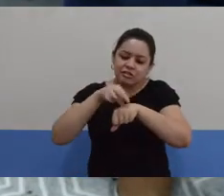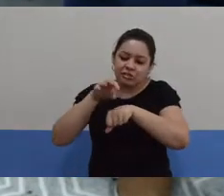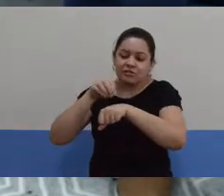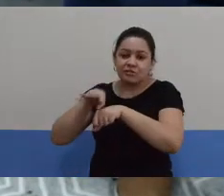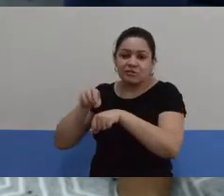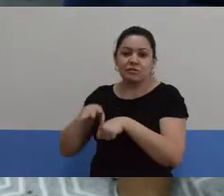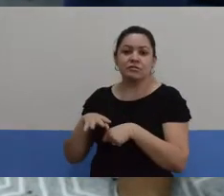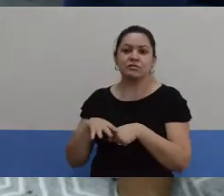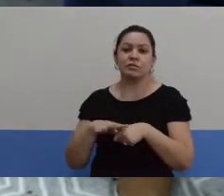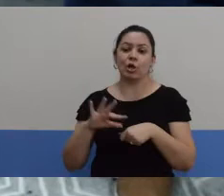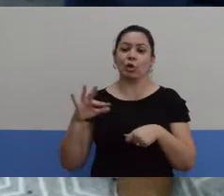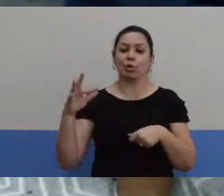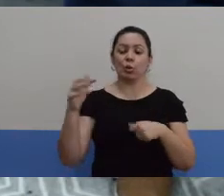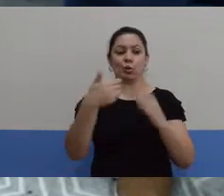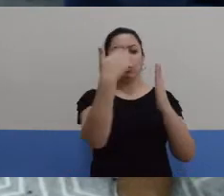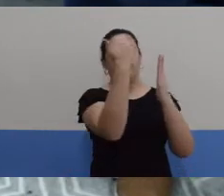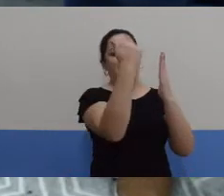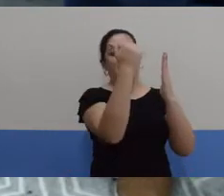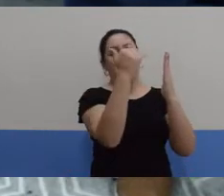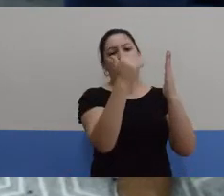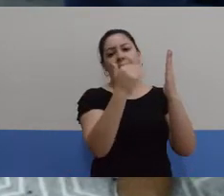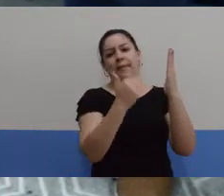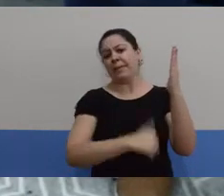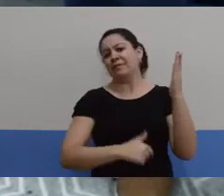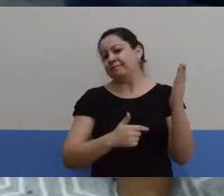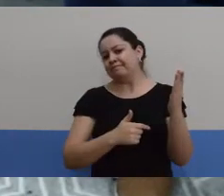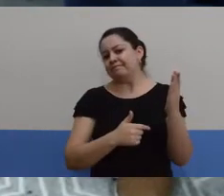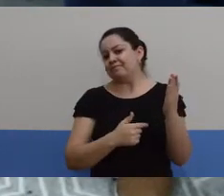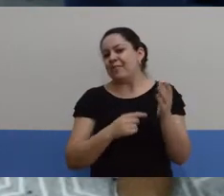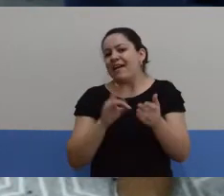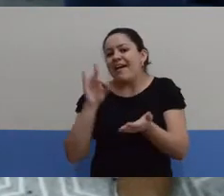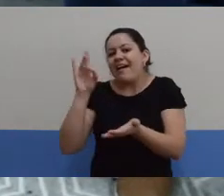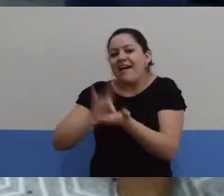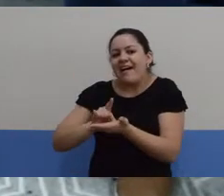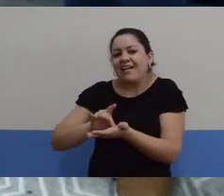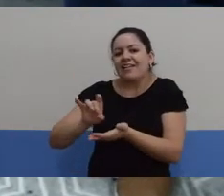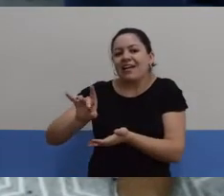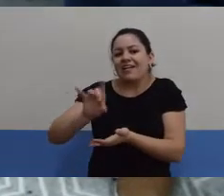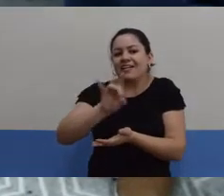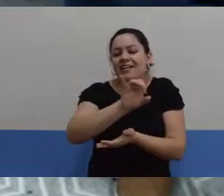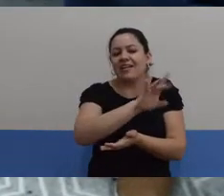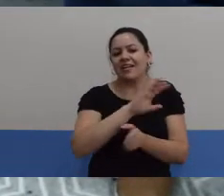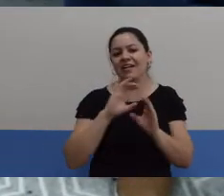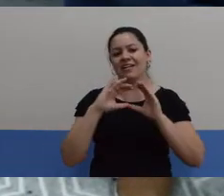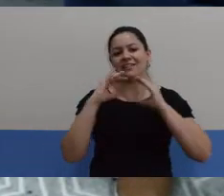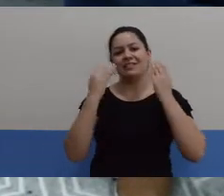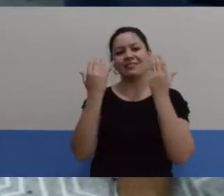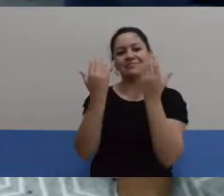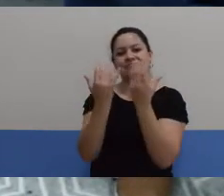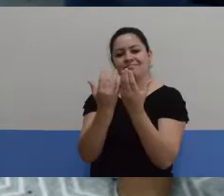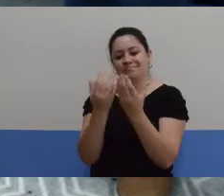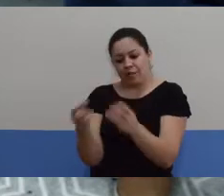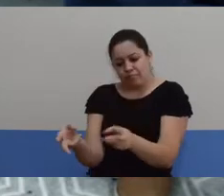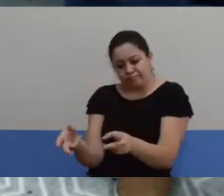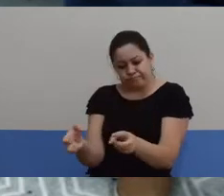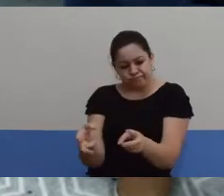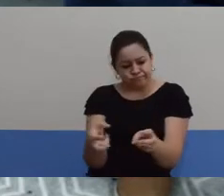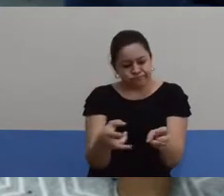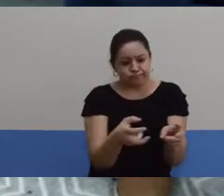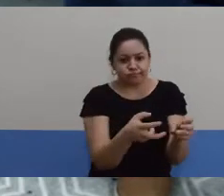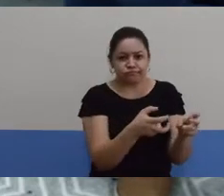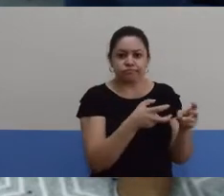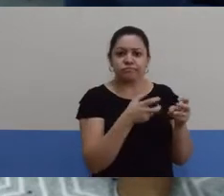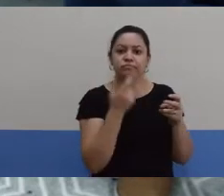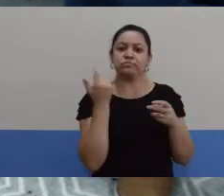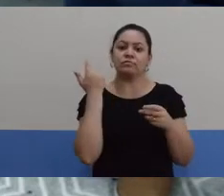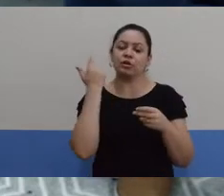podemos elencar aqui tudo, porque nós não conhecemos a realidade de vocês. Cada comunidade vai olhar a sua realidade e, a partir daí, construir,